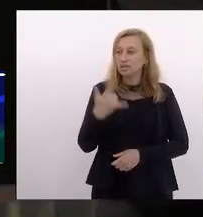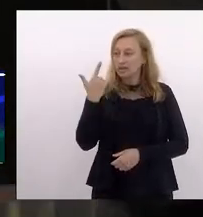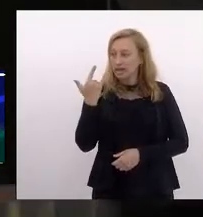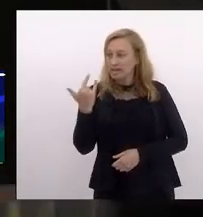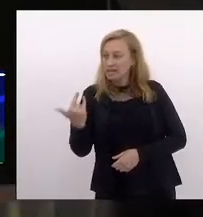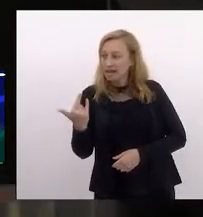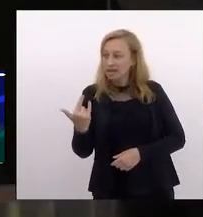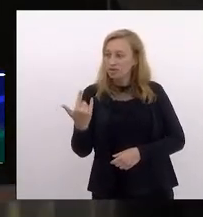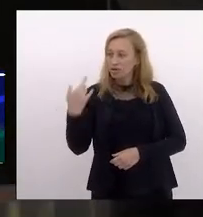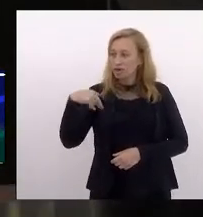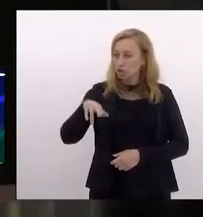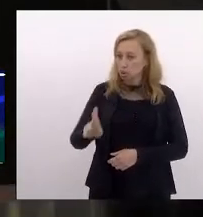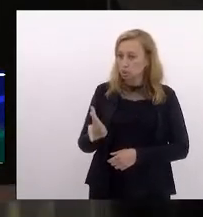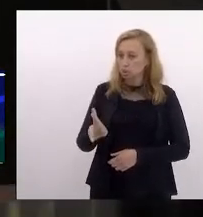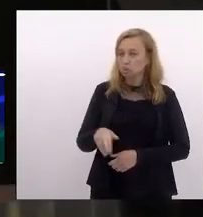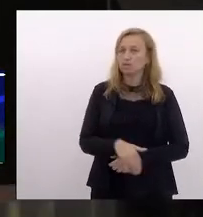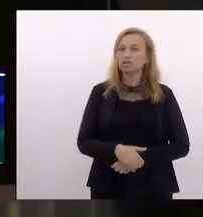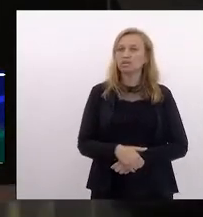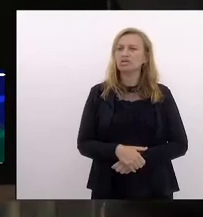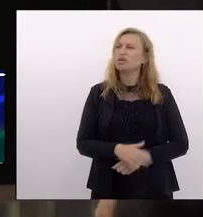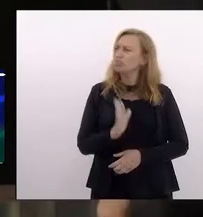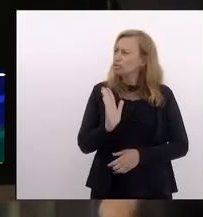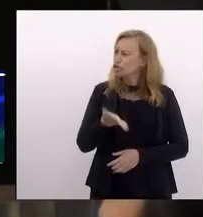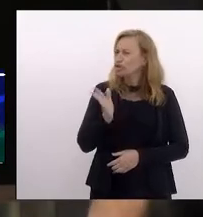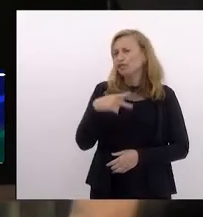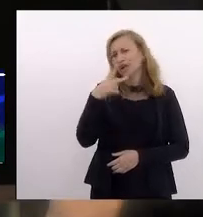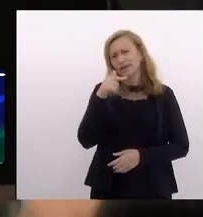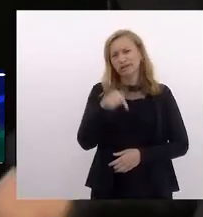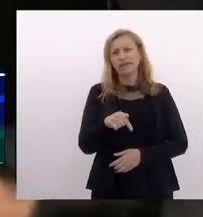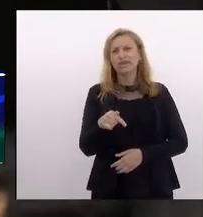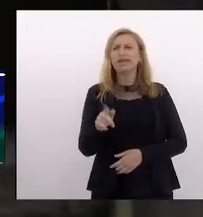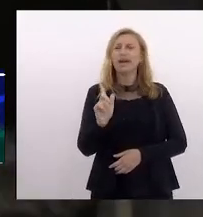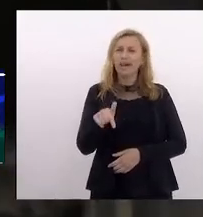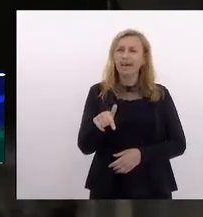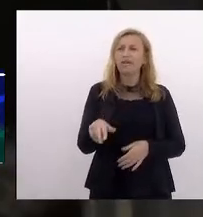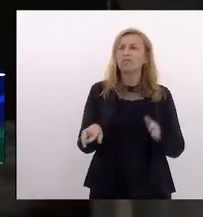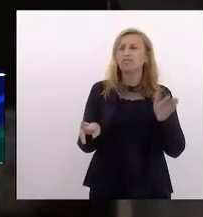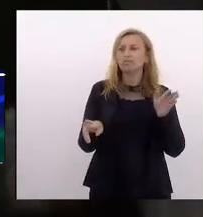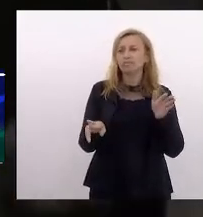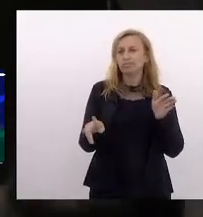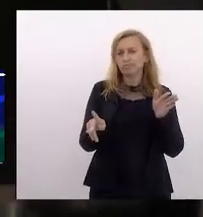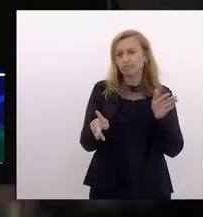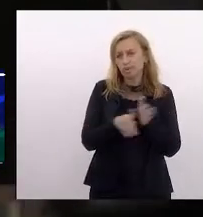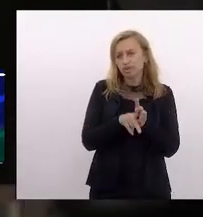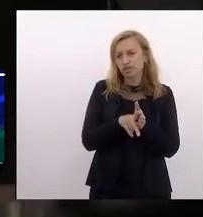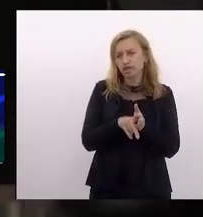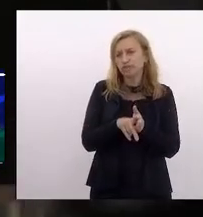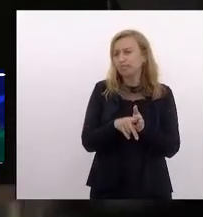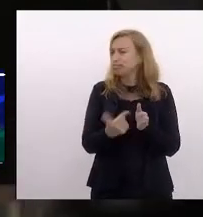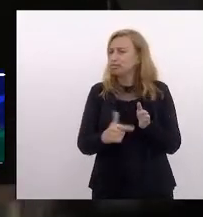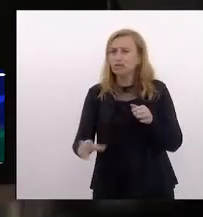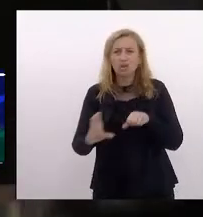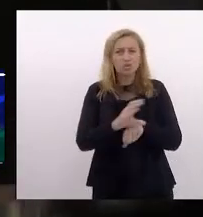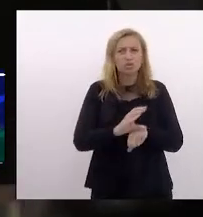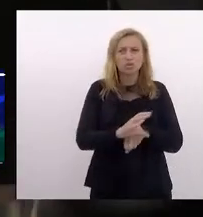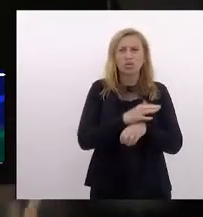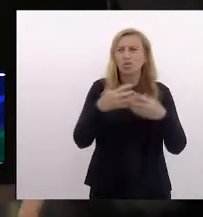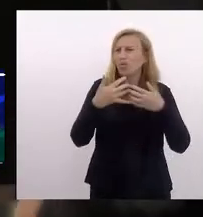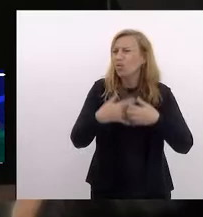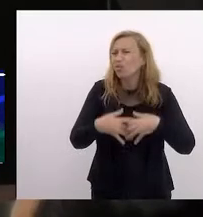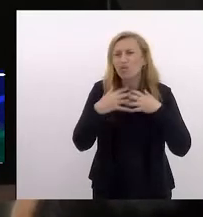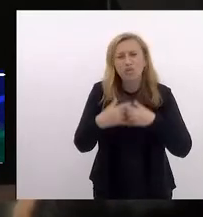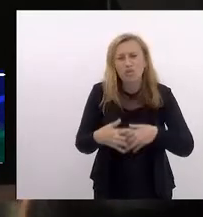religioso e como aqui já dito é um projeto inconstitucional é confuso